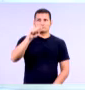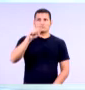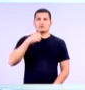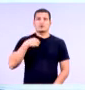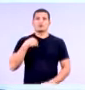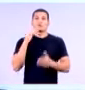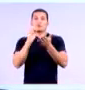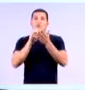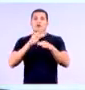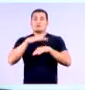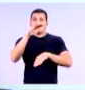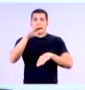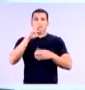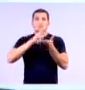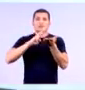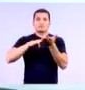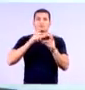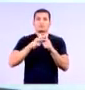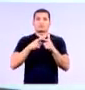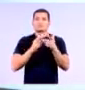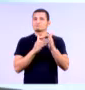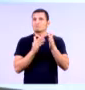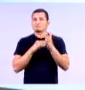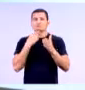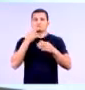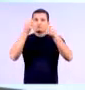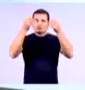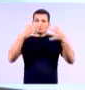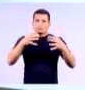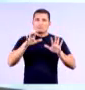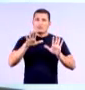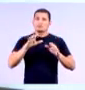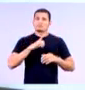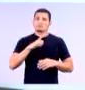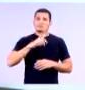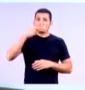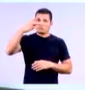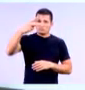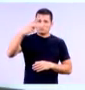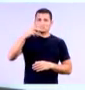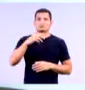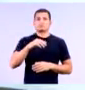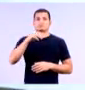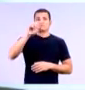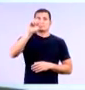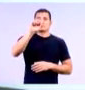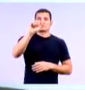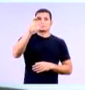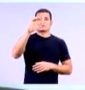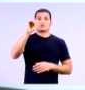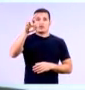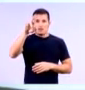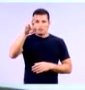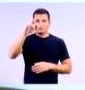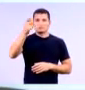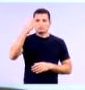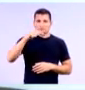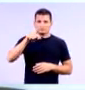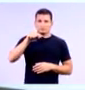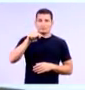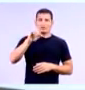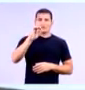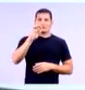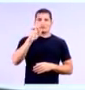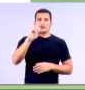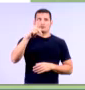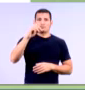para explicar todos eles aqui. Mas a conta bancária vai ter dois métodos. Um método chamado sacar e um método chamado